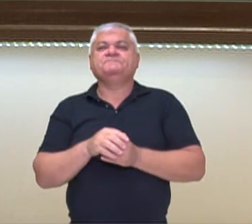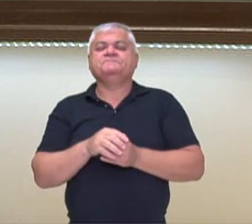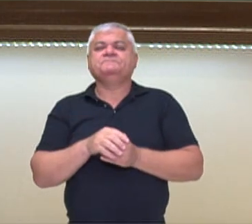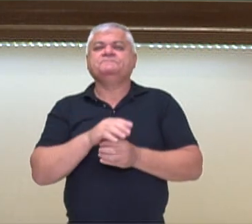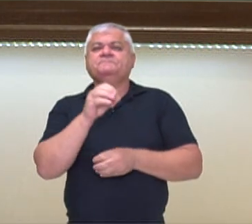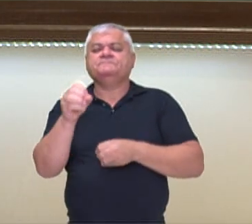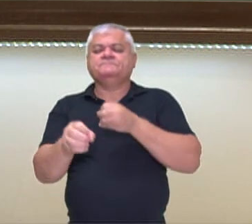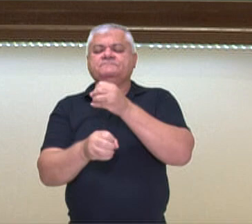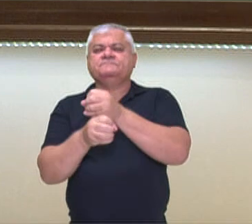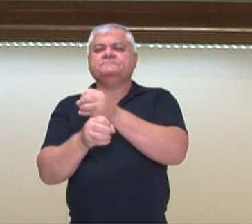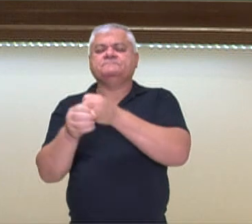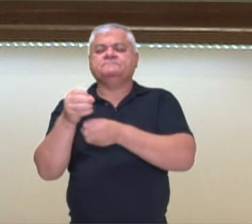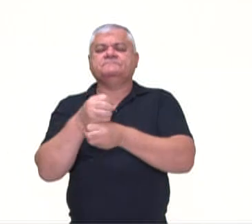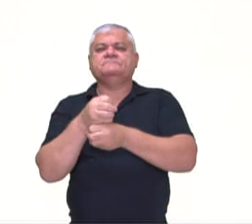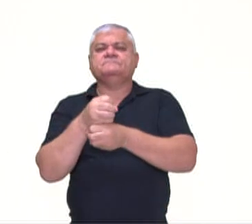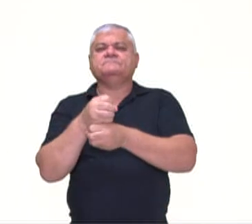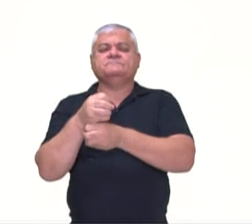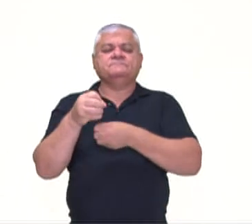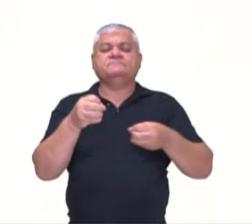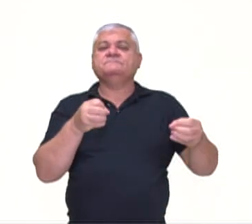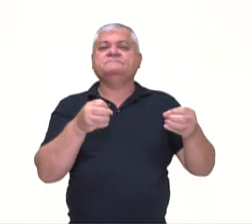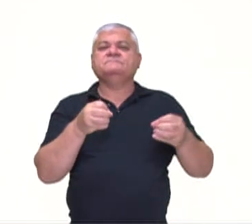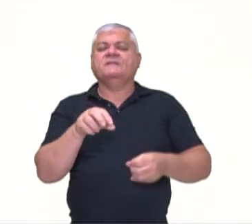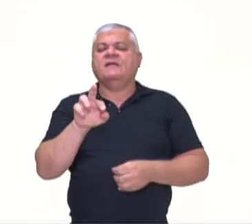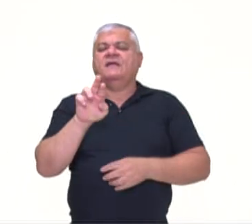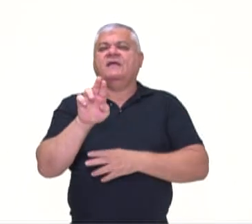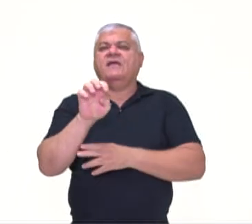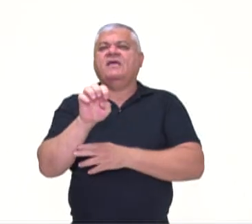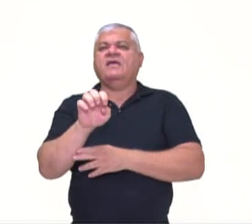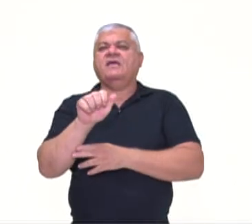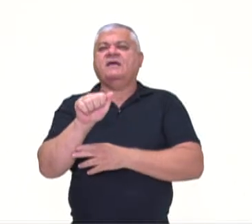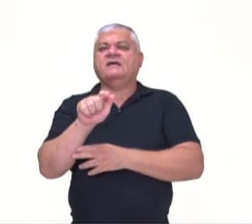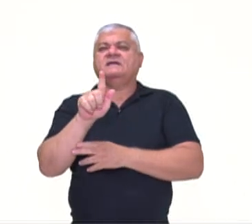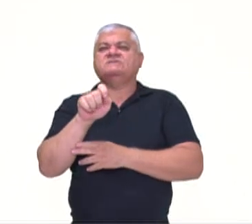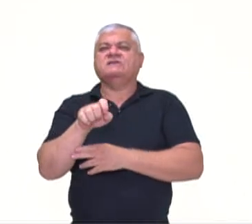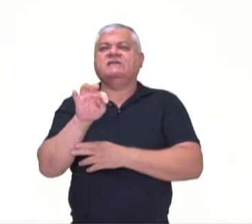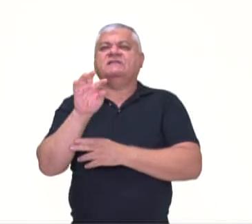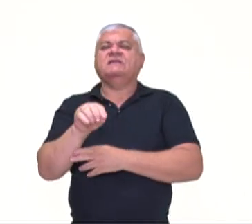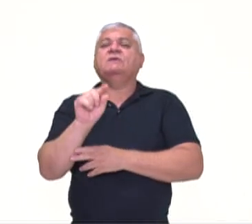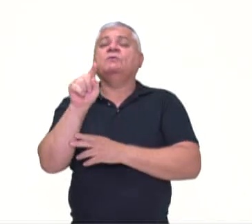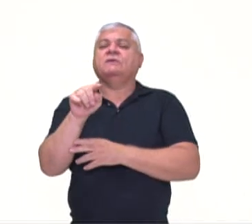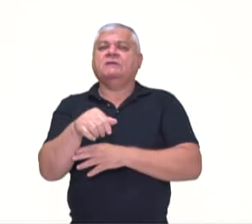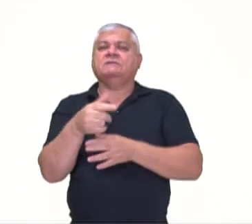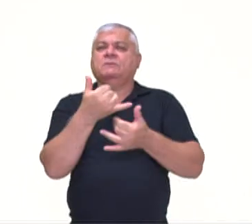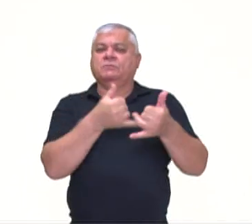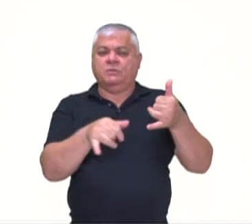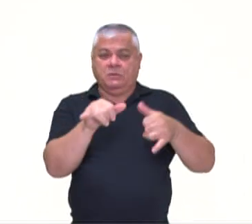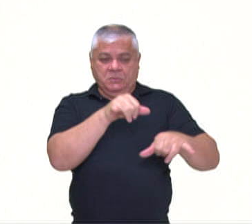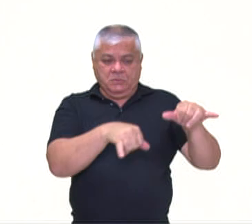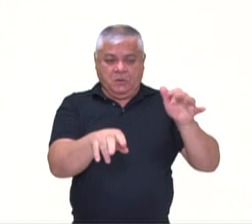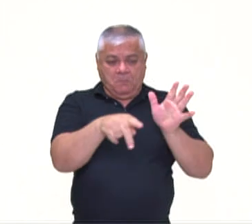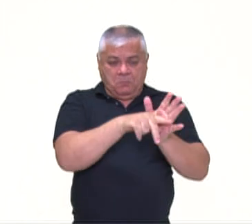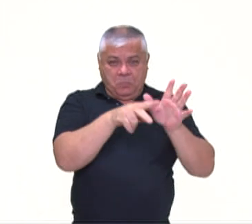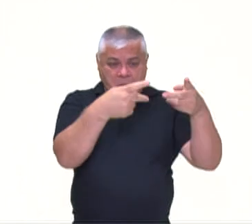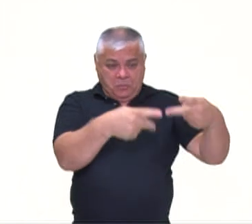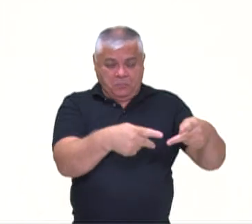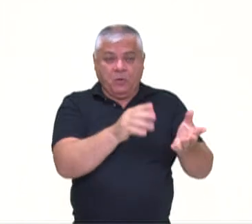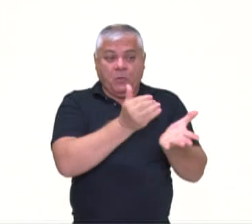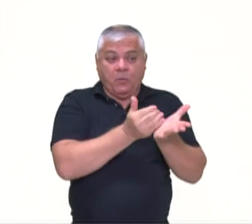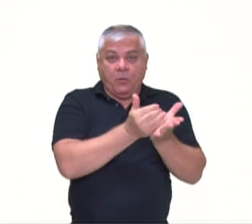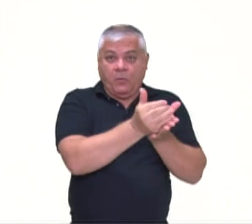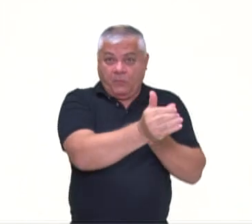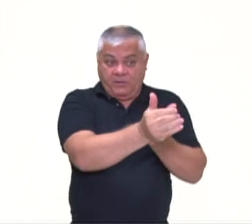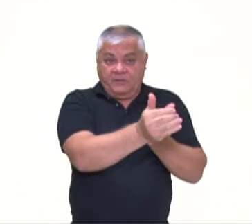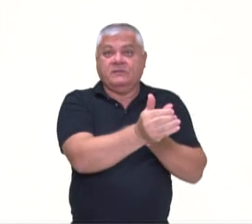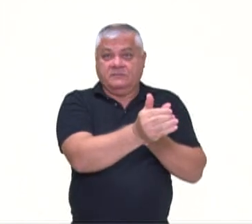definições deles antes, Então, quando eu falo em reagente, é sempre a substância presente inicialmente